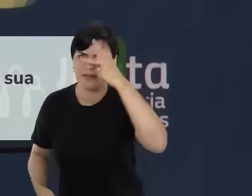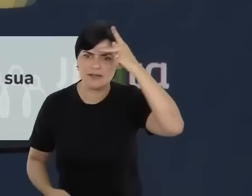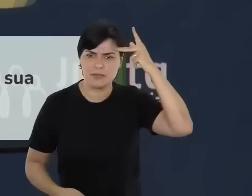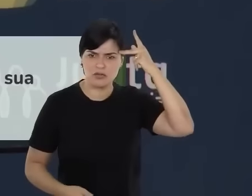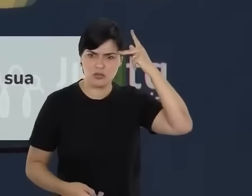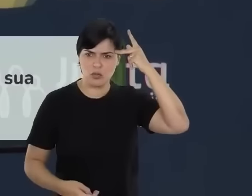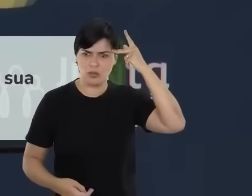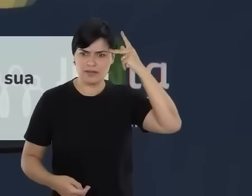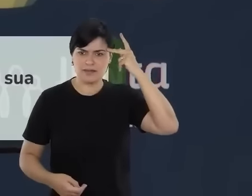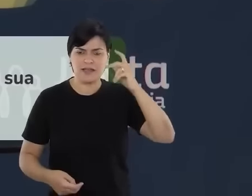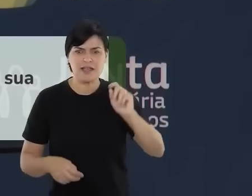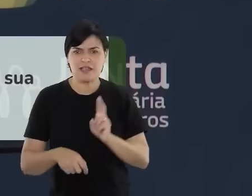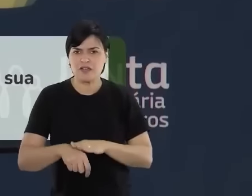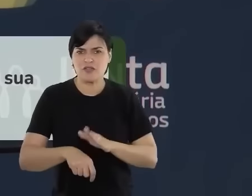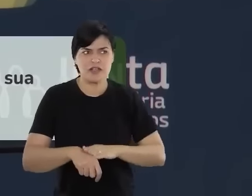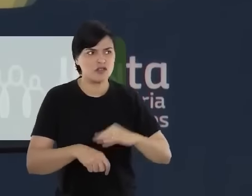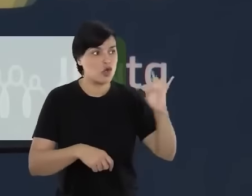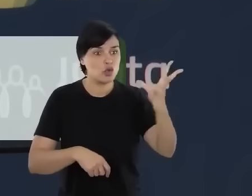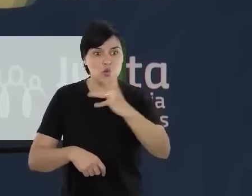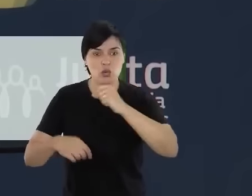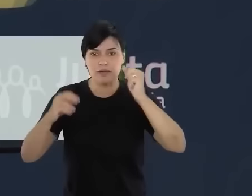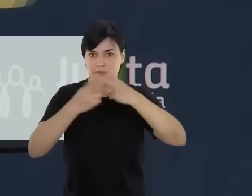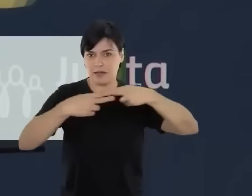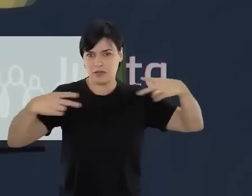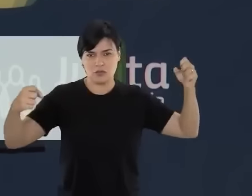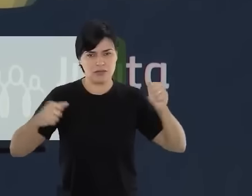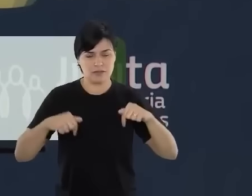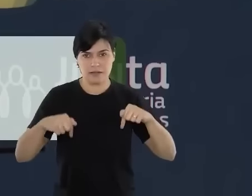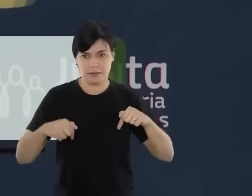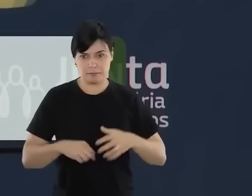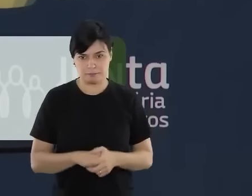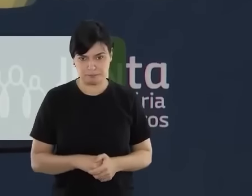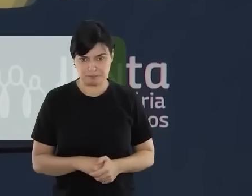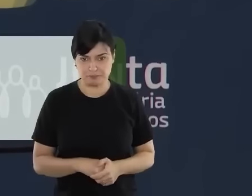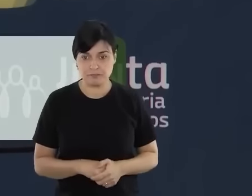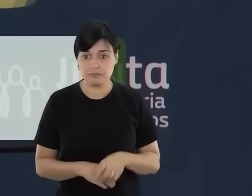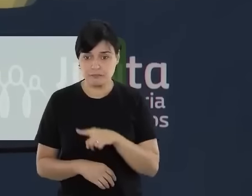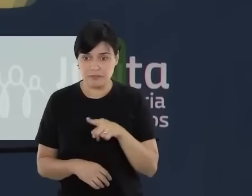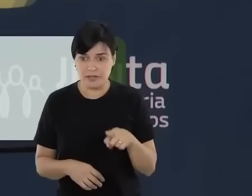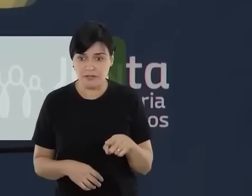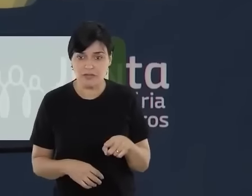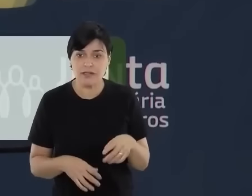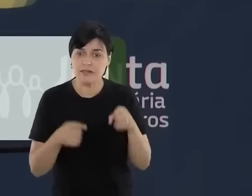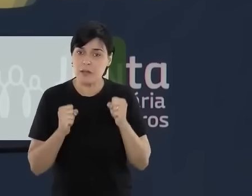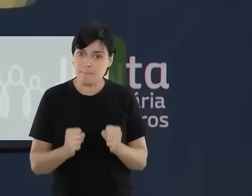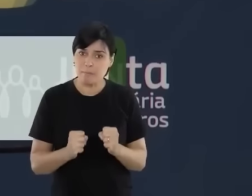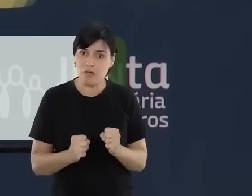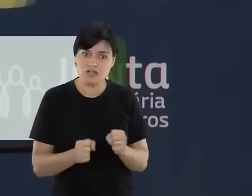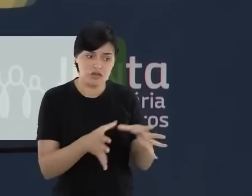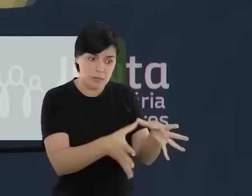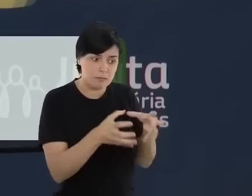previamente estabelecidos e os limites da sua habitação para buscarem a Deus se porventura o possam achar